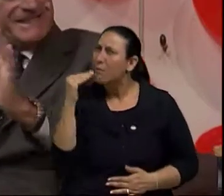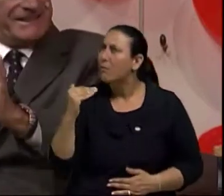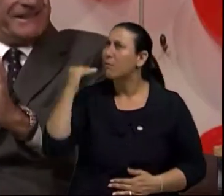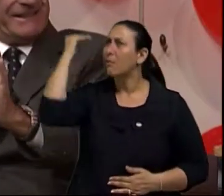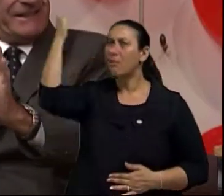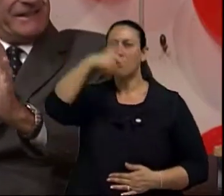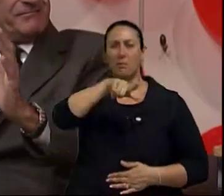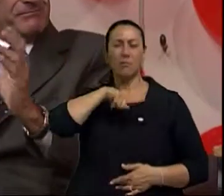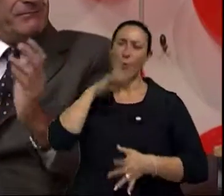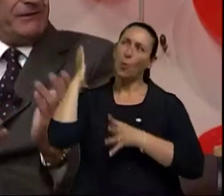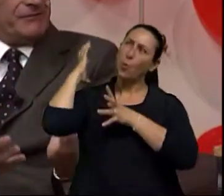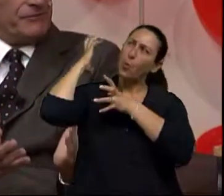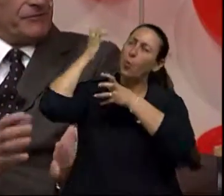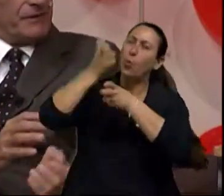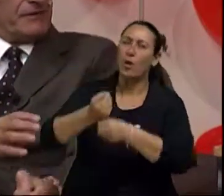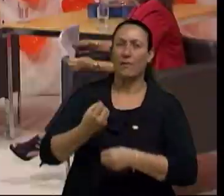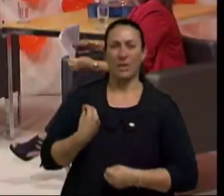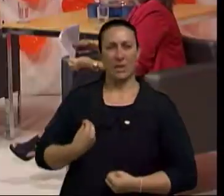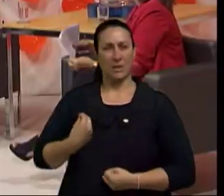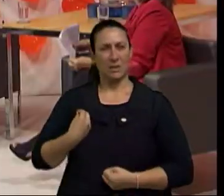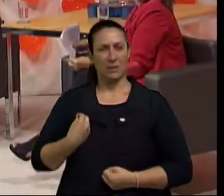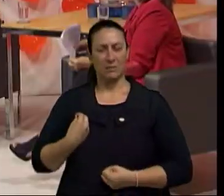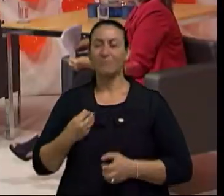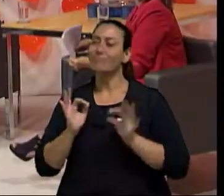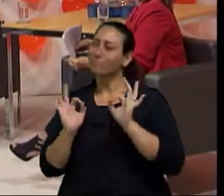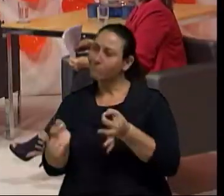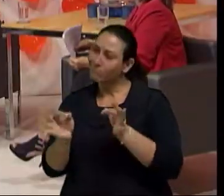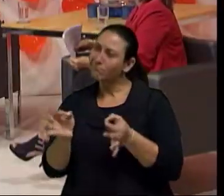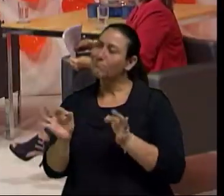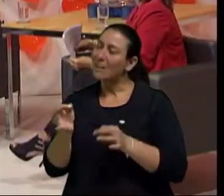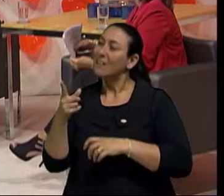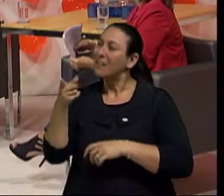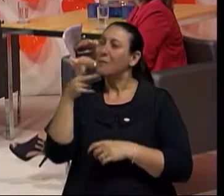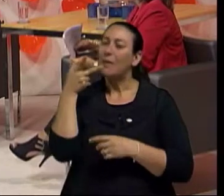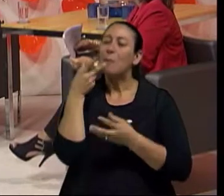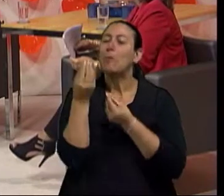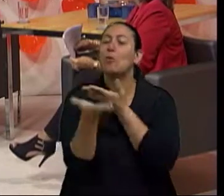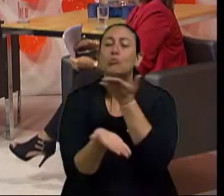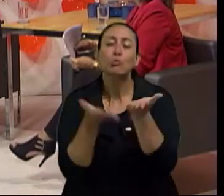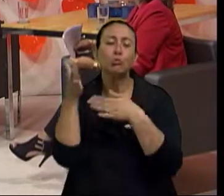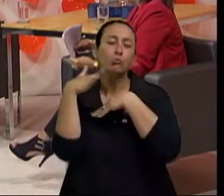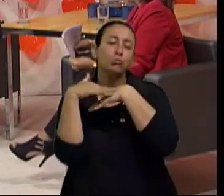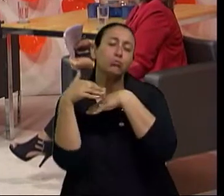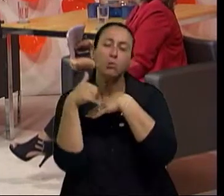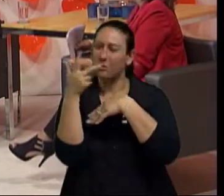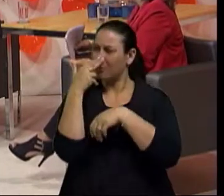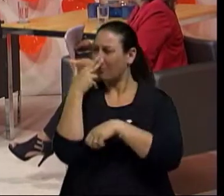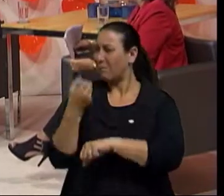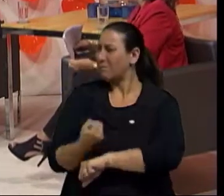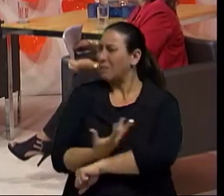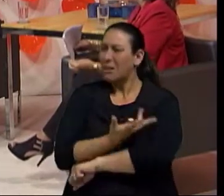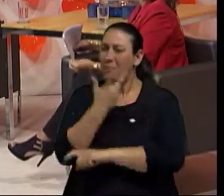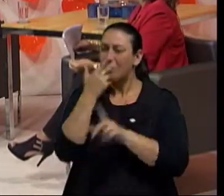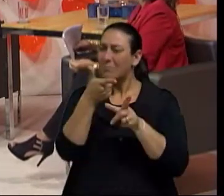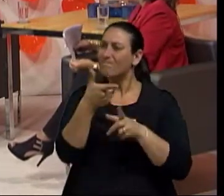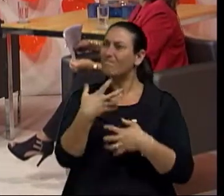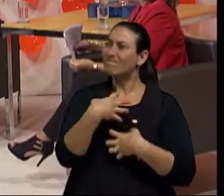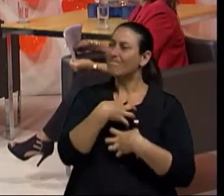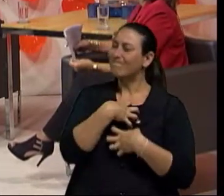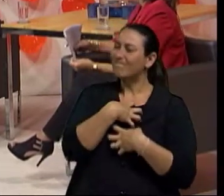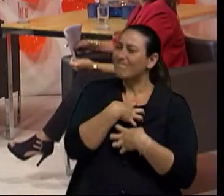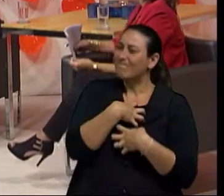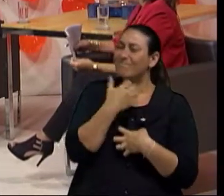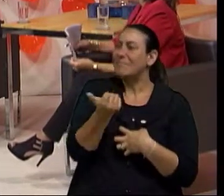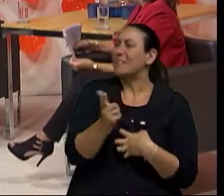mais idade. E para o emocional dele, é uma carga muito grande ser tratado assim, né, doutor? Isso é, aí pega no emocional, né? Pois é, mas aí